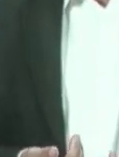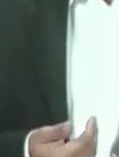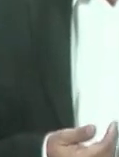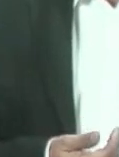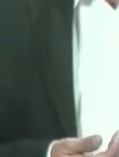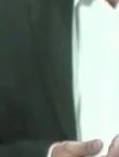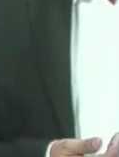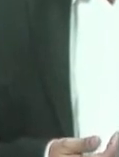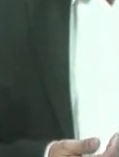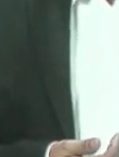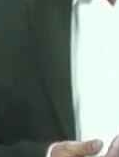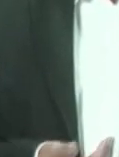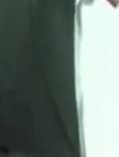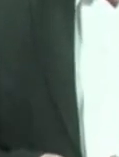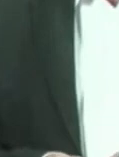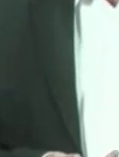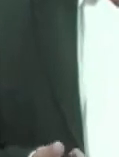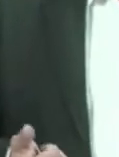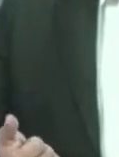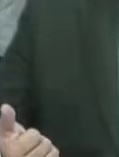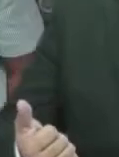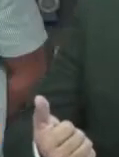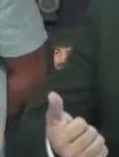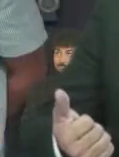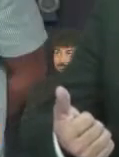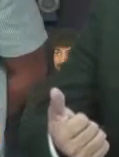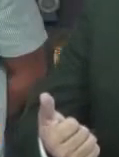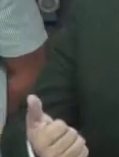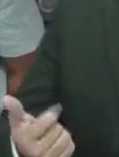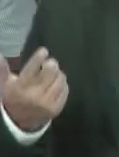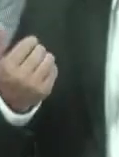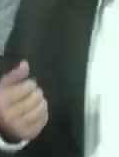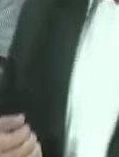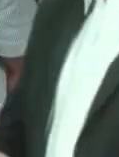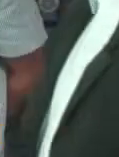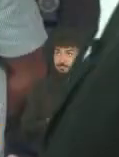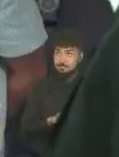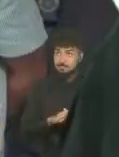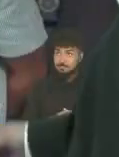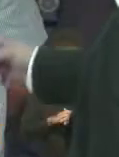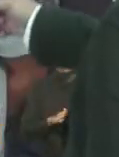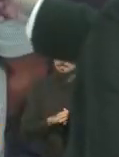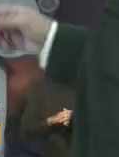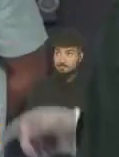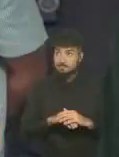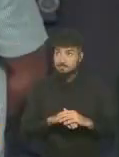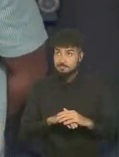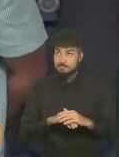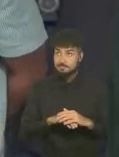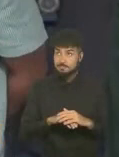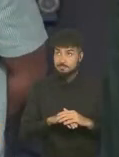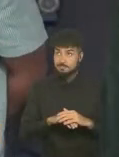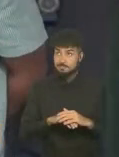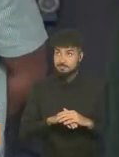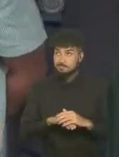que abusou de uma paciente. Está aqui na tela do JR23 e o julgamento já começou e a gente acompanha